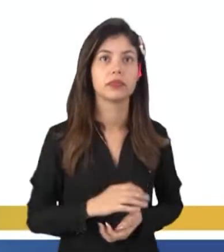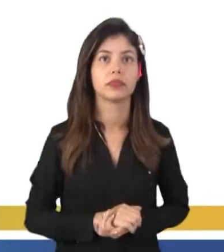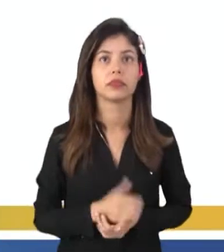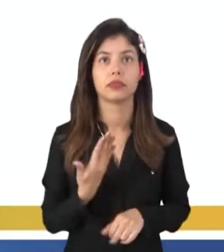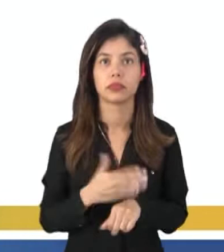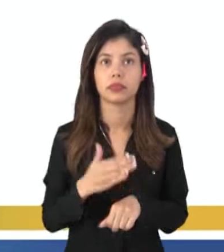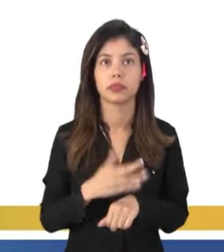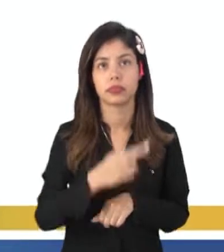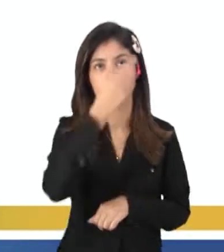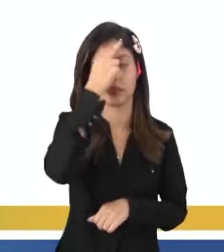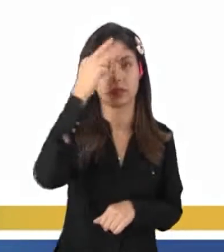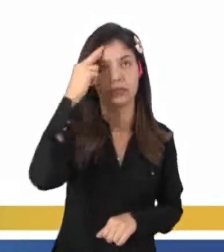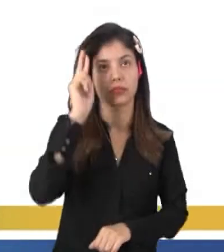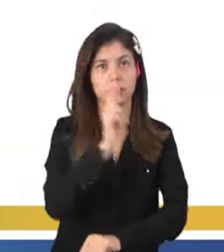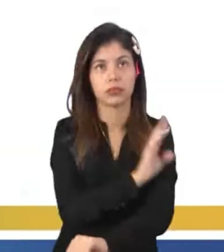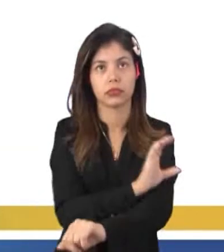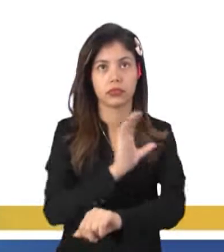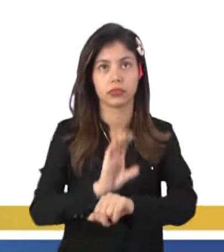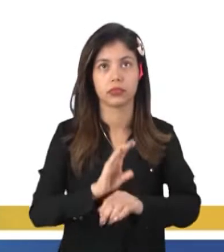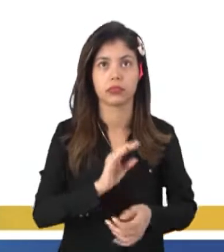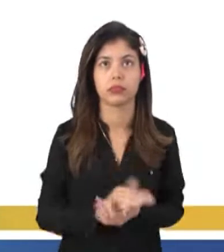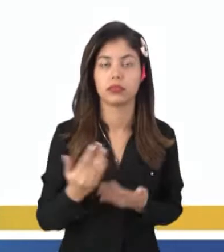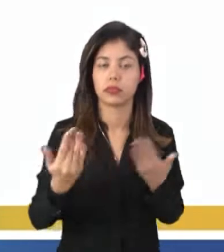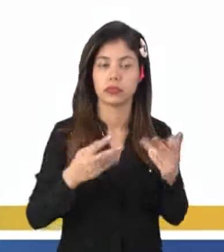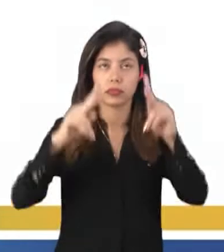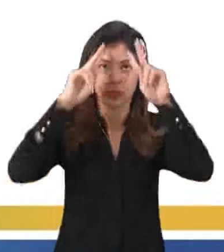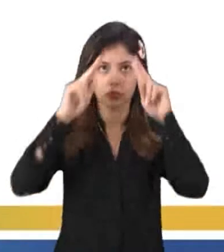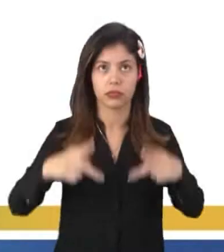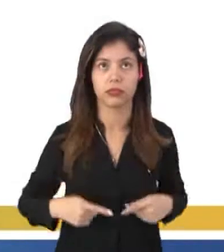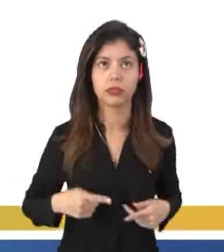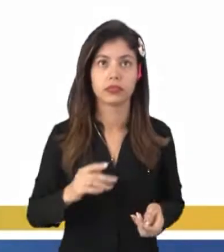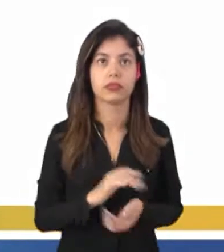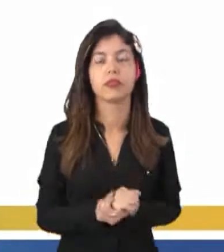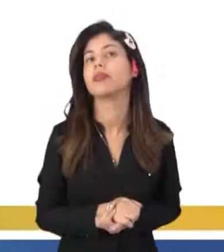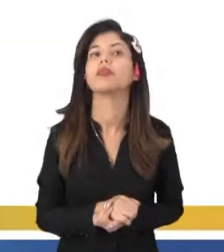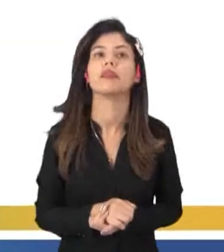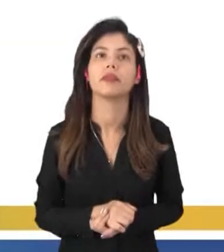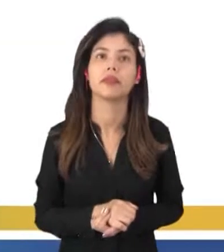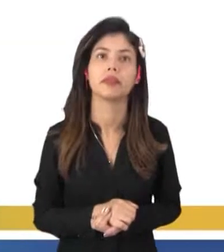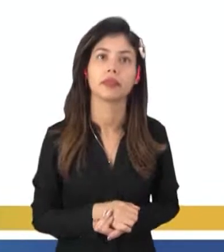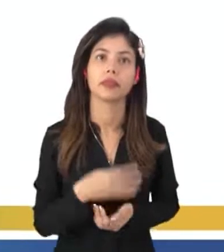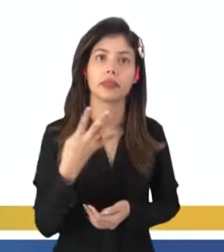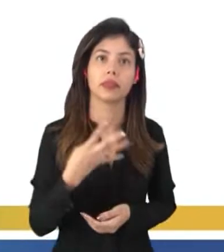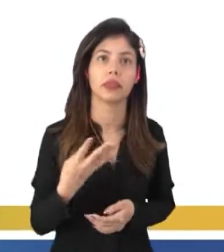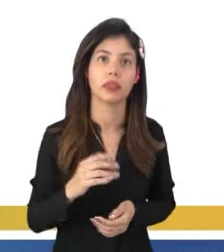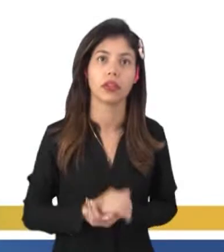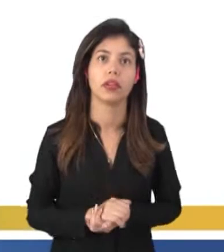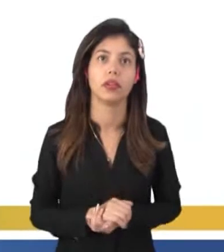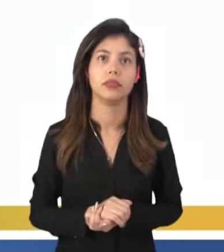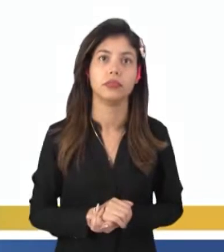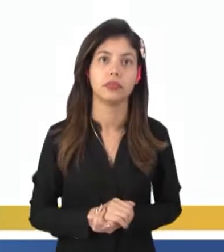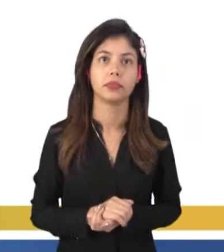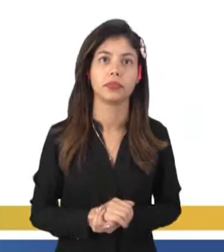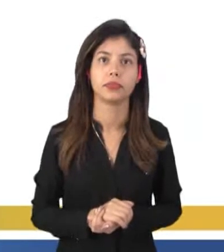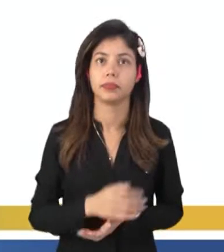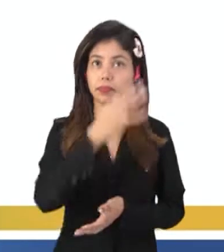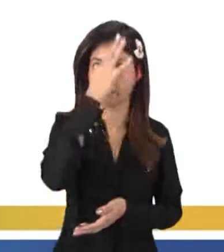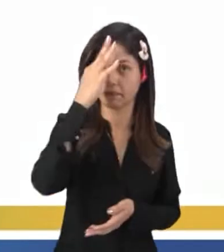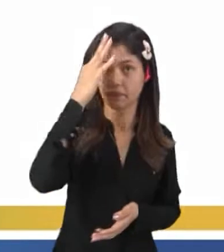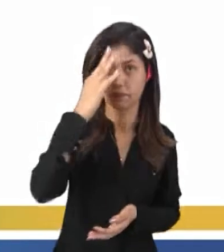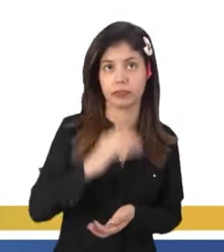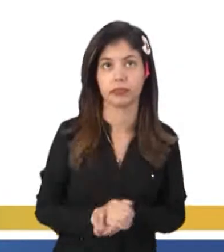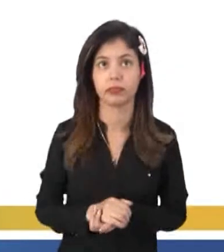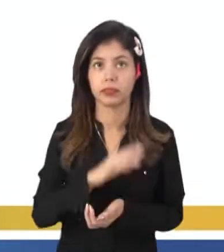São práticas históricas e culturais relativas aos seres humanos, né? No 4, aí, definição filosófica